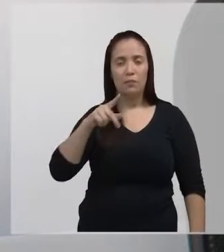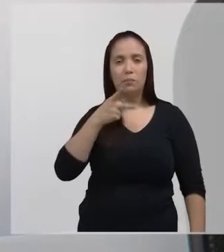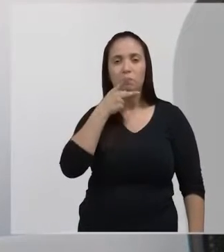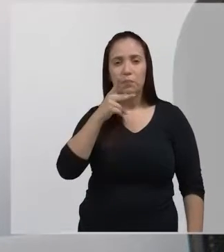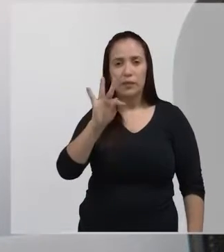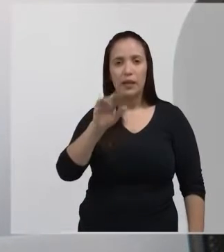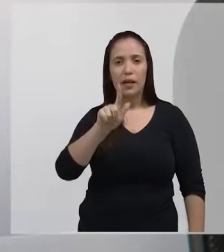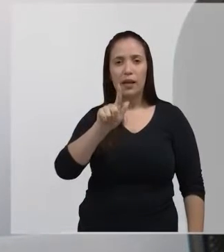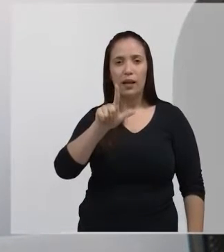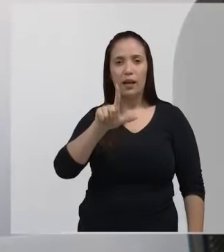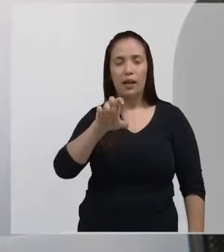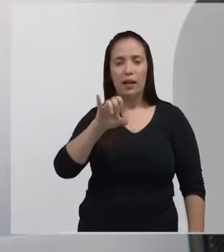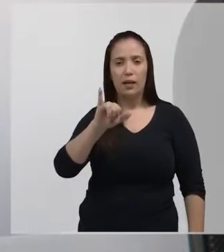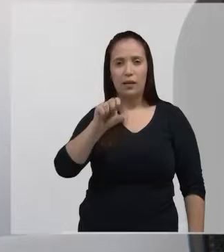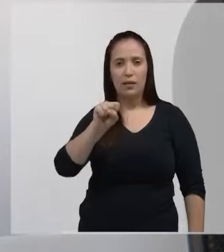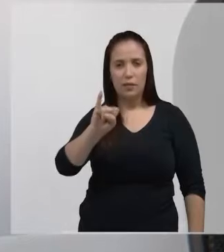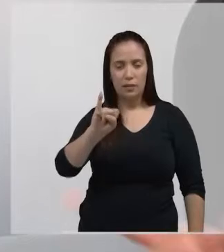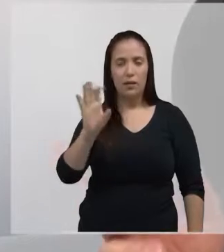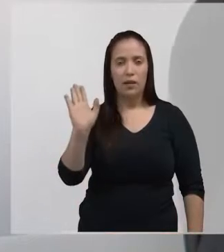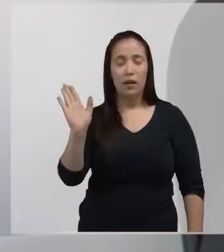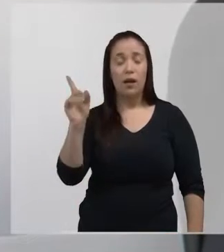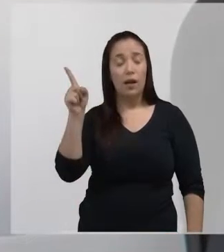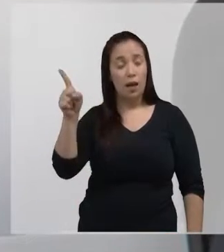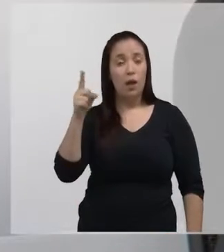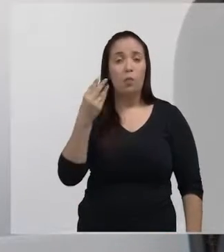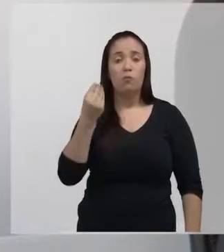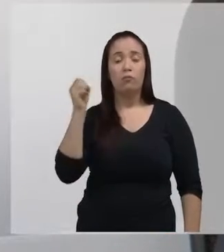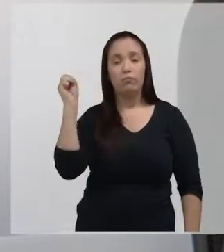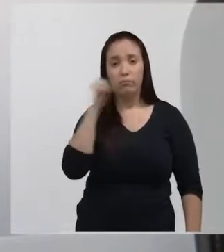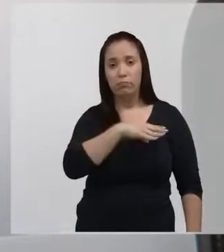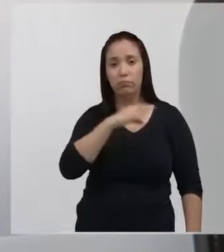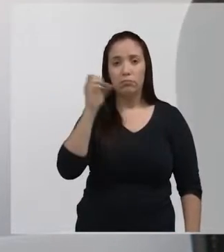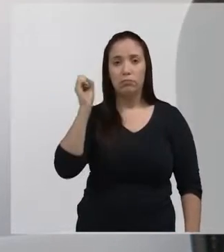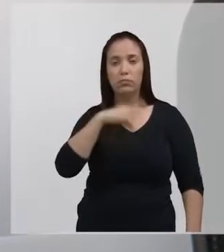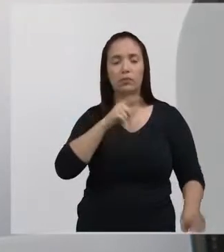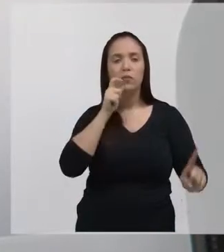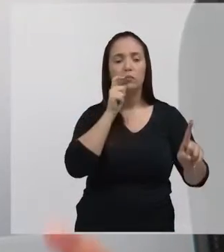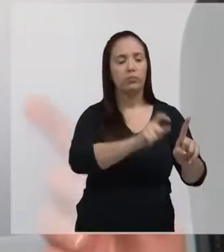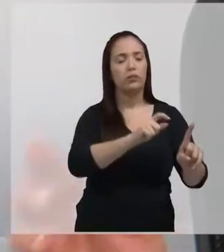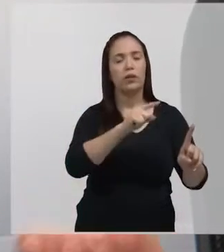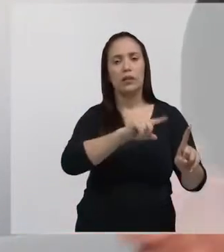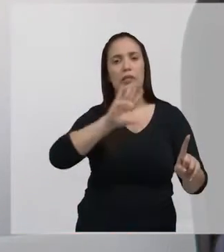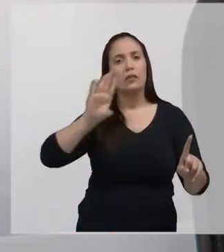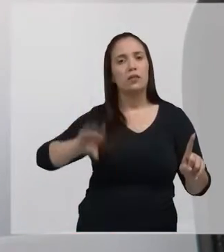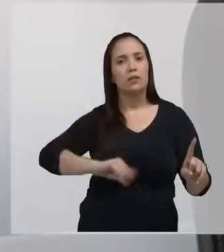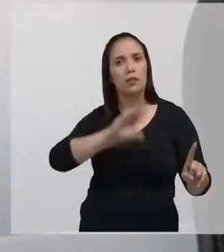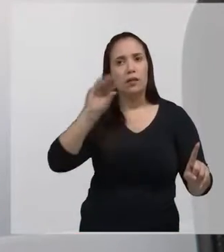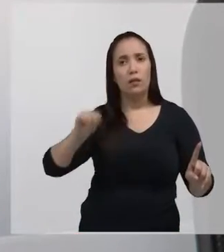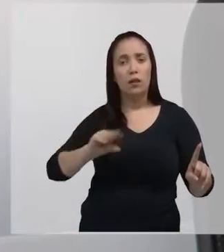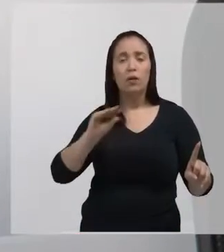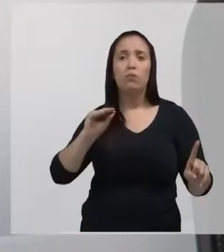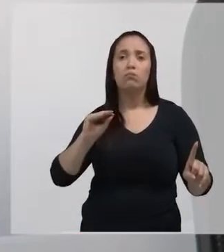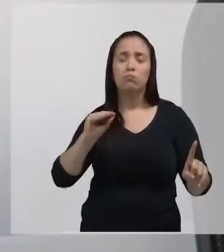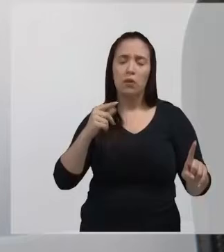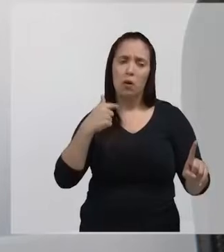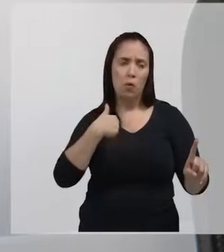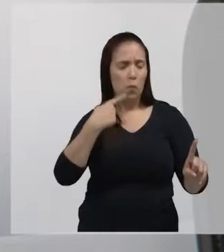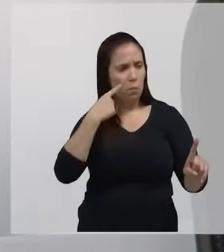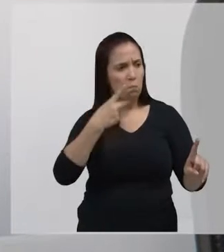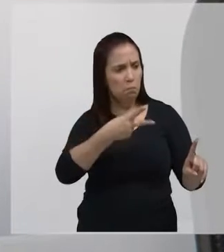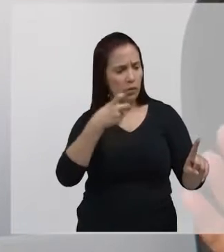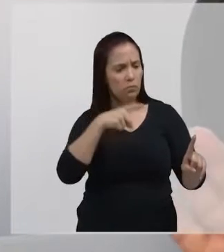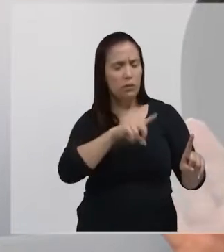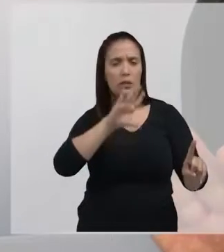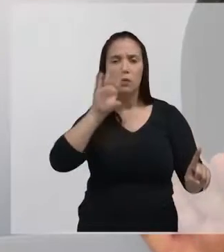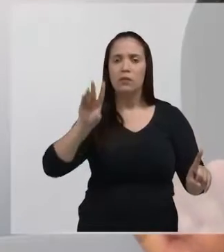entre outros líderes petistas, eles foram muito agressivos com a figura do Ciro Gomes. E eu achei o Ciro Gomes